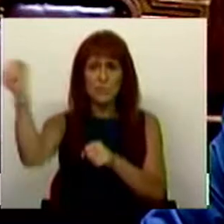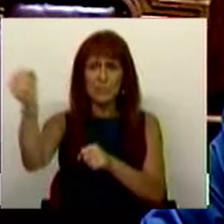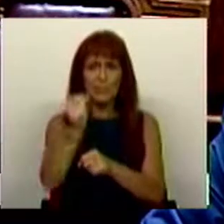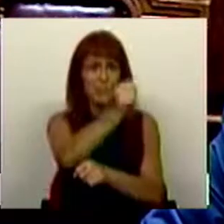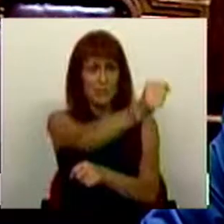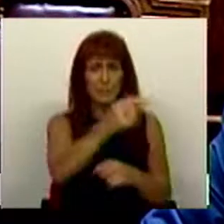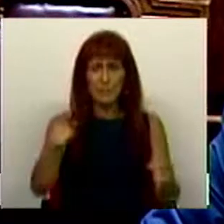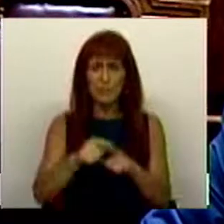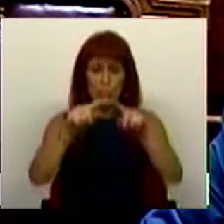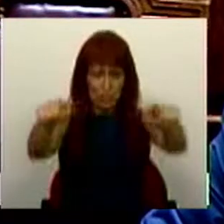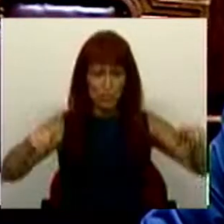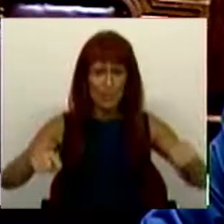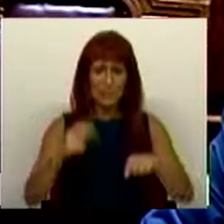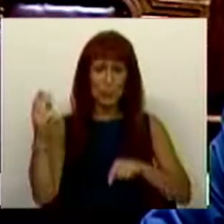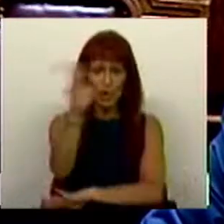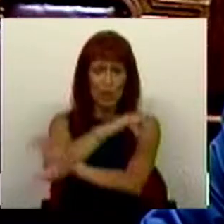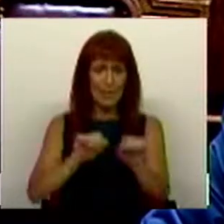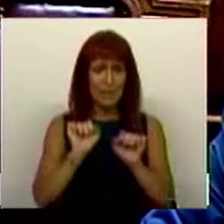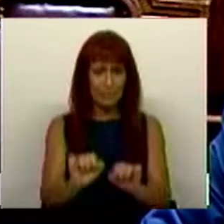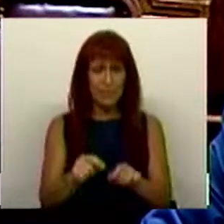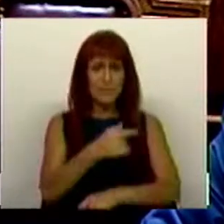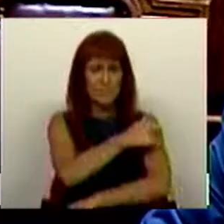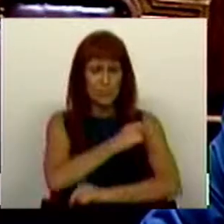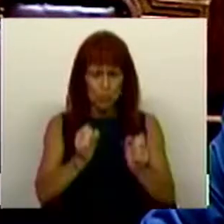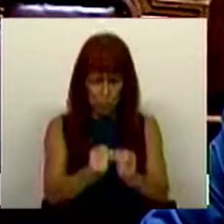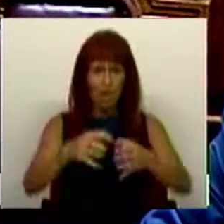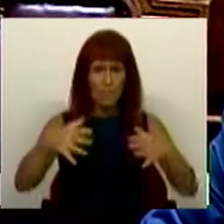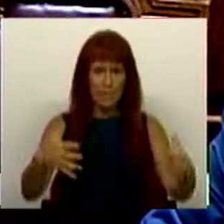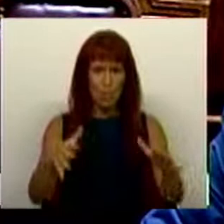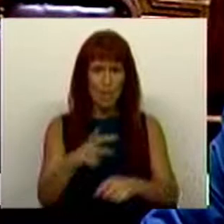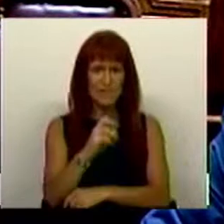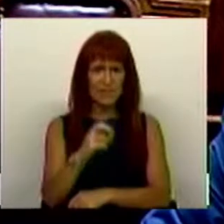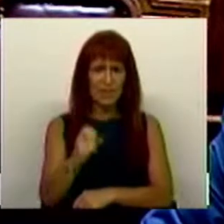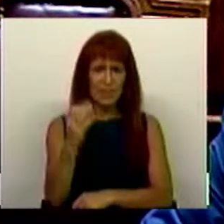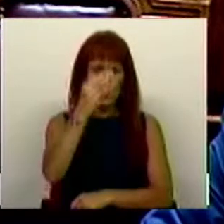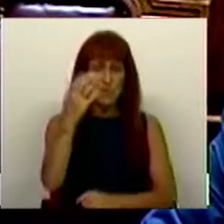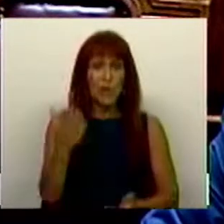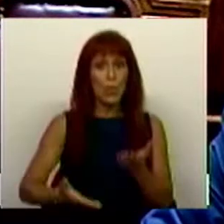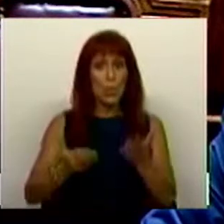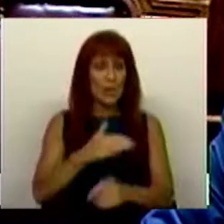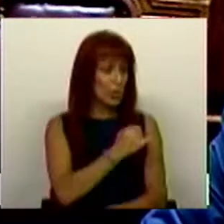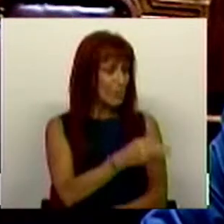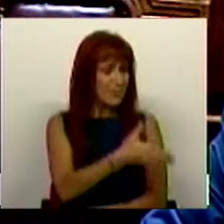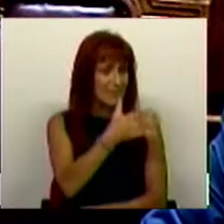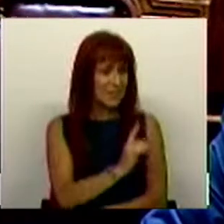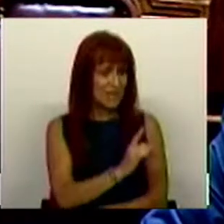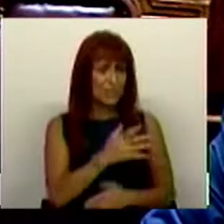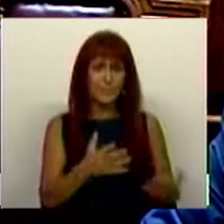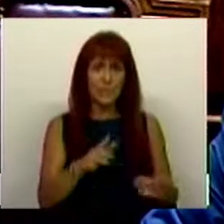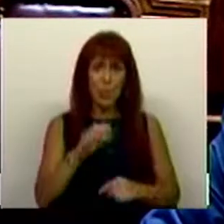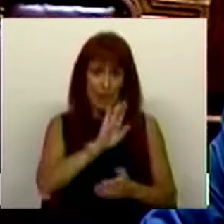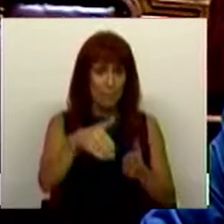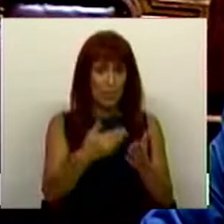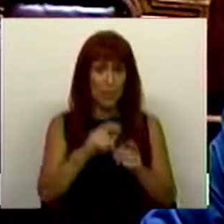destacados no espaço da União Europeia, o que representa um aumento de quase 30% relativamente a 2016, quando